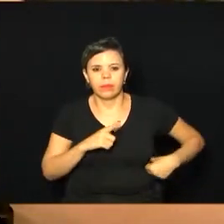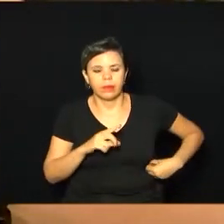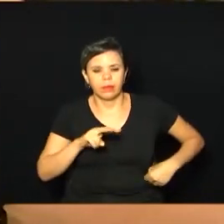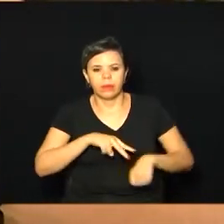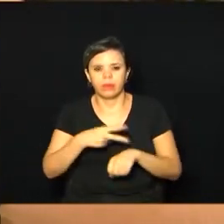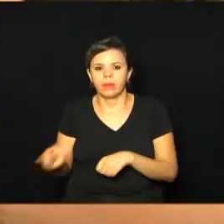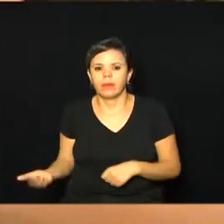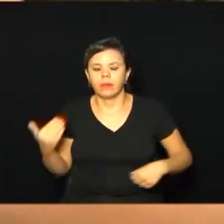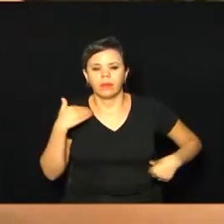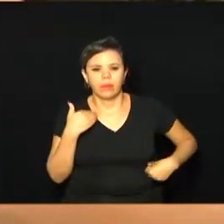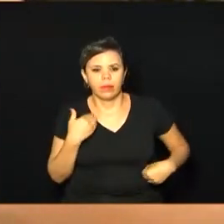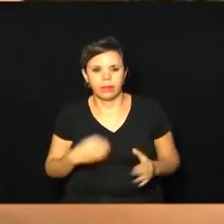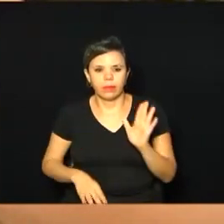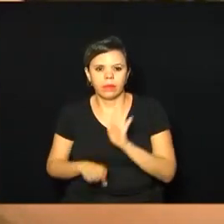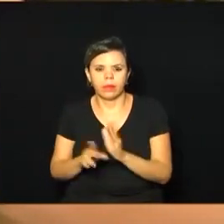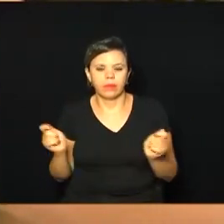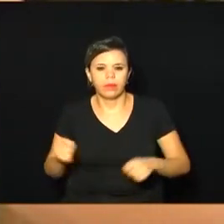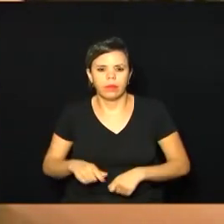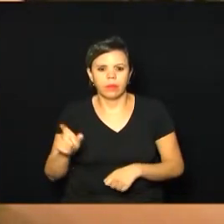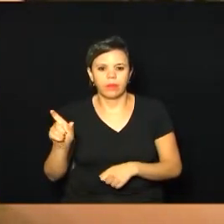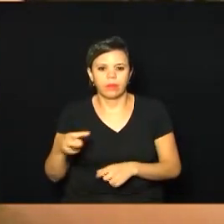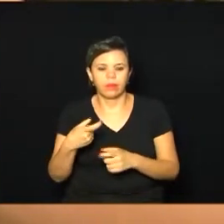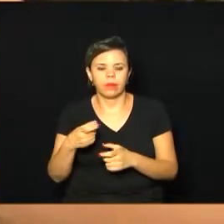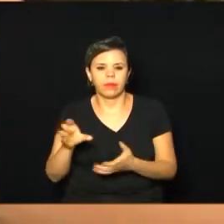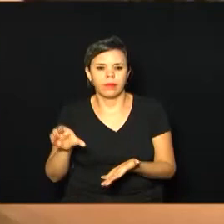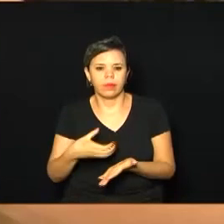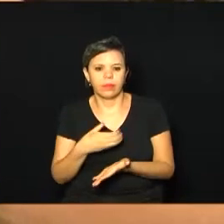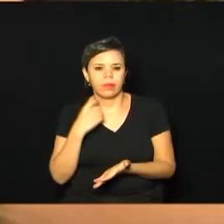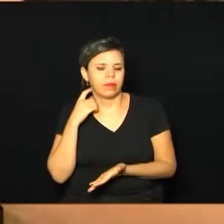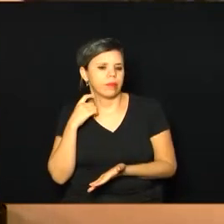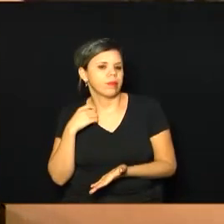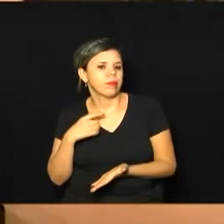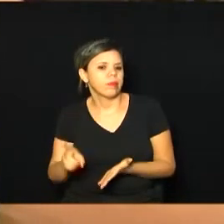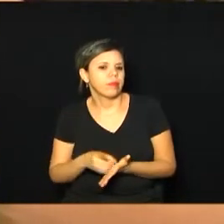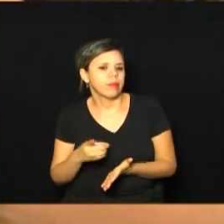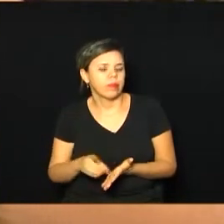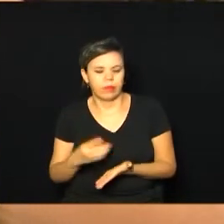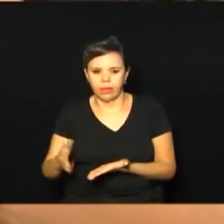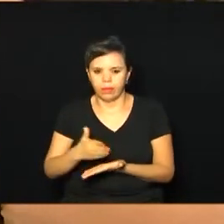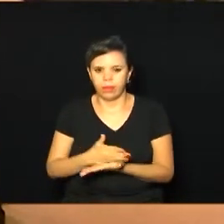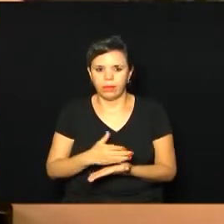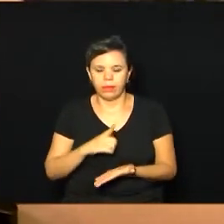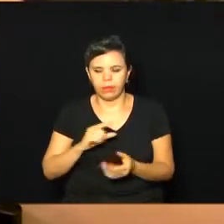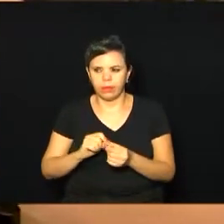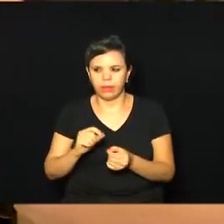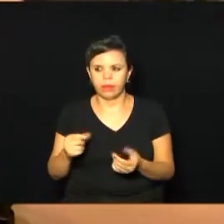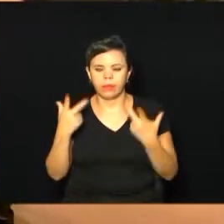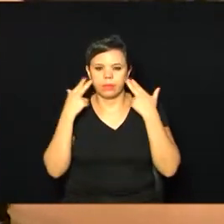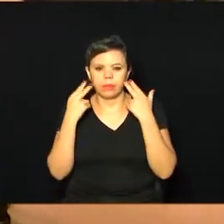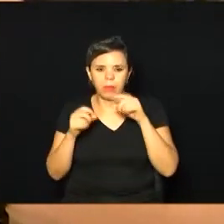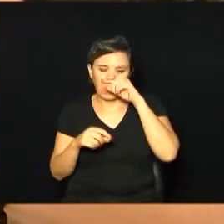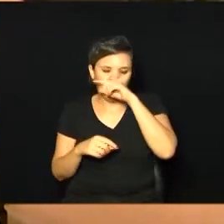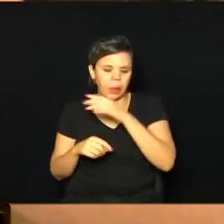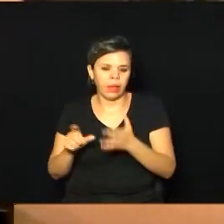transferência bancária, que pode ser possível, o cartão de débito e crédito, ou a forma de parcelamento, que deve ser automático, que você pode